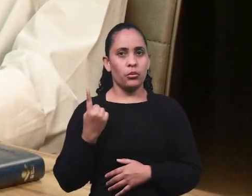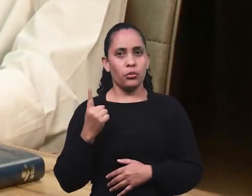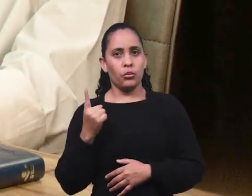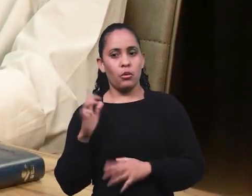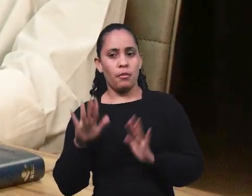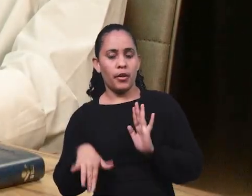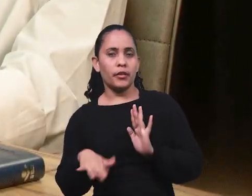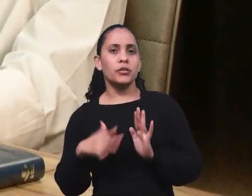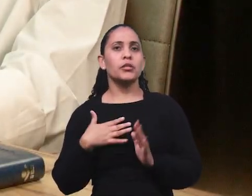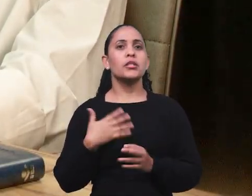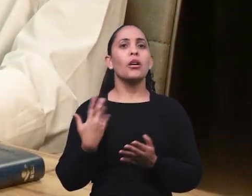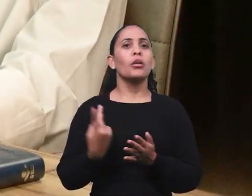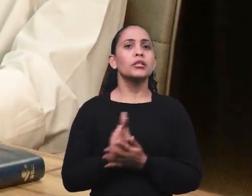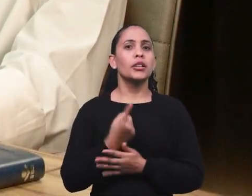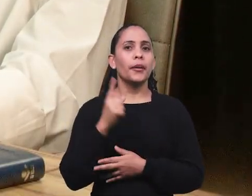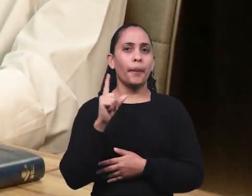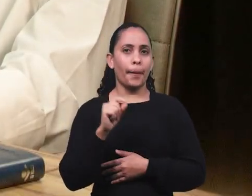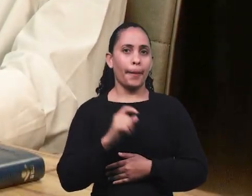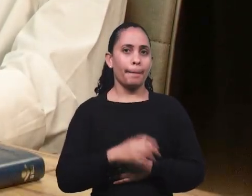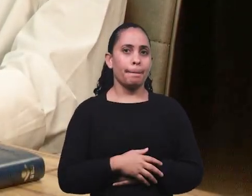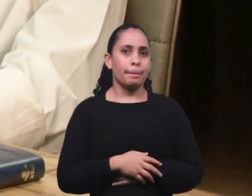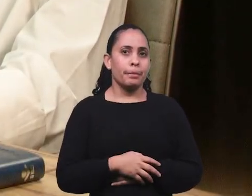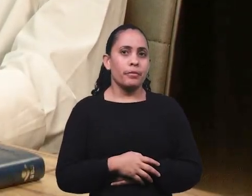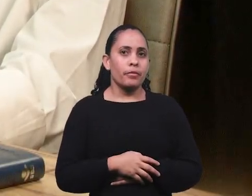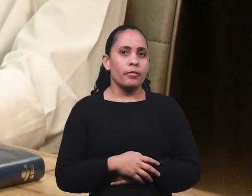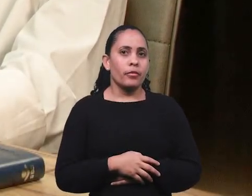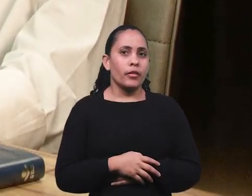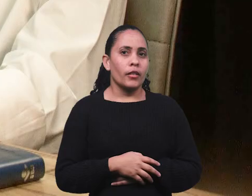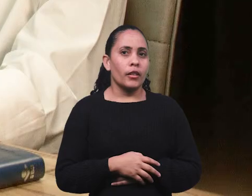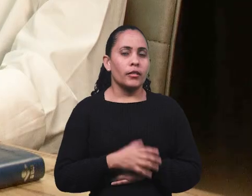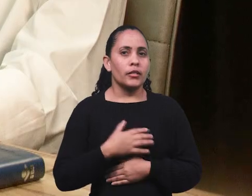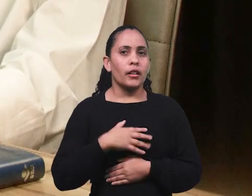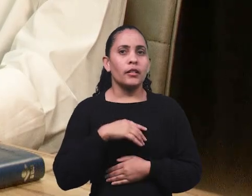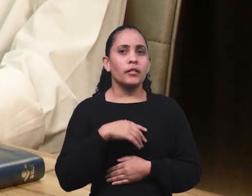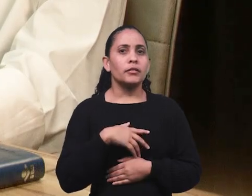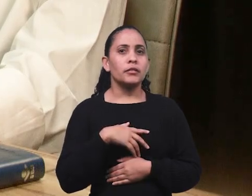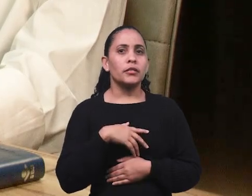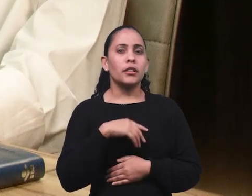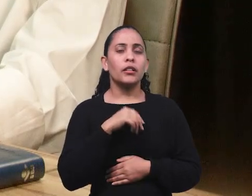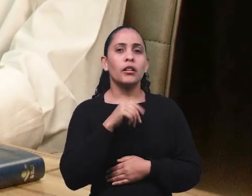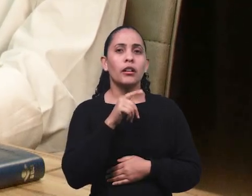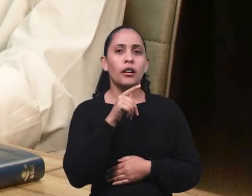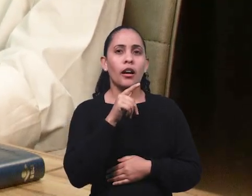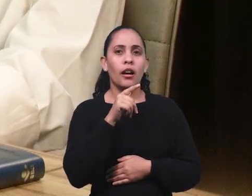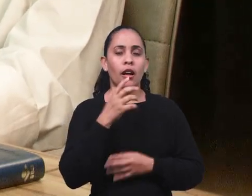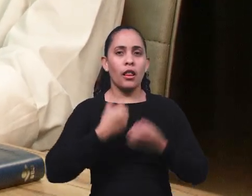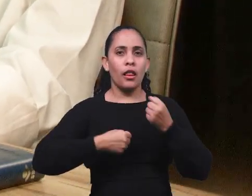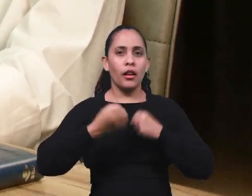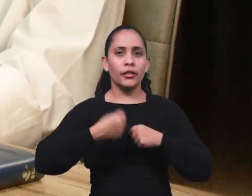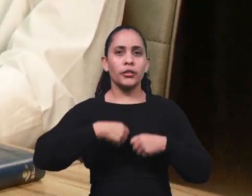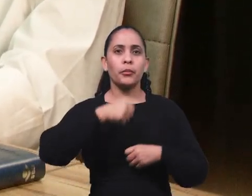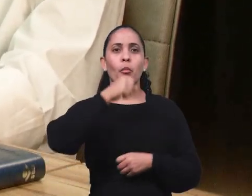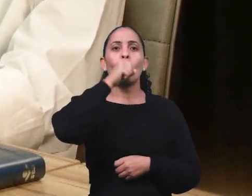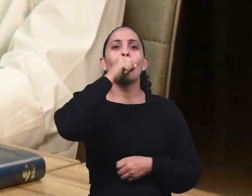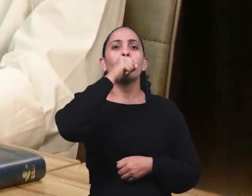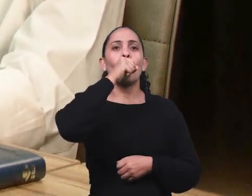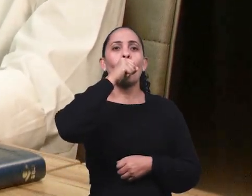ou menos. E eu tinha acabado de tomar leite da mamadeira e eu fui pra